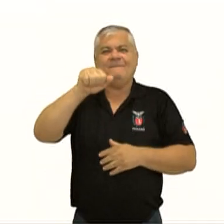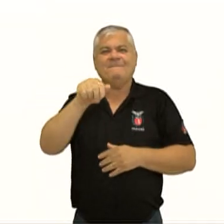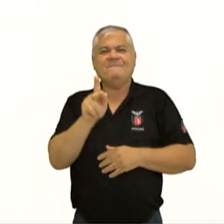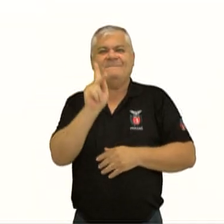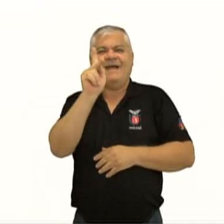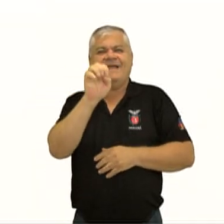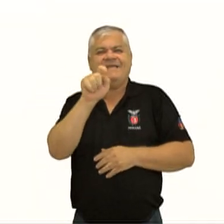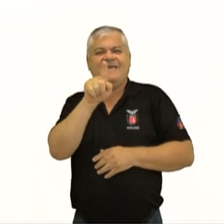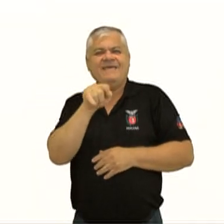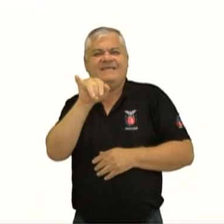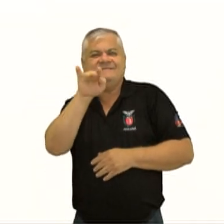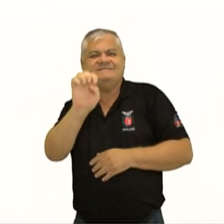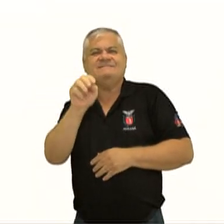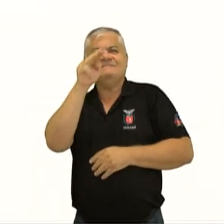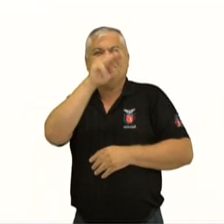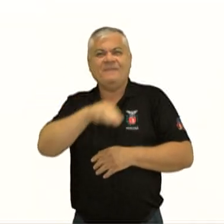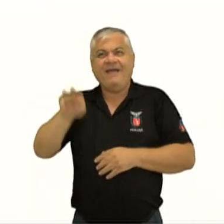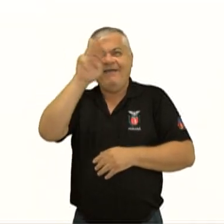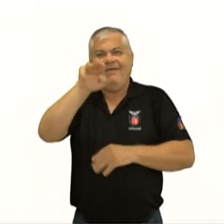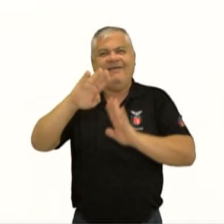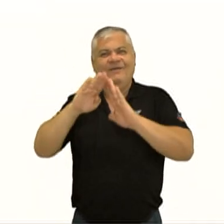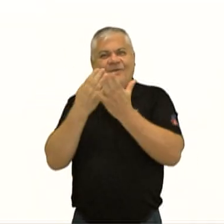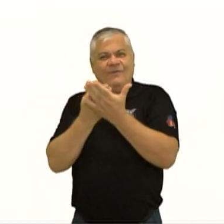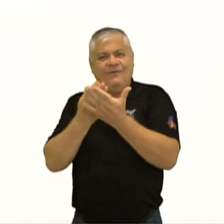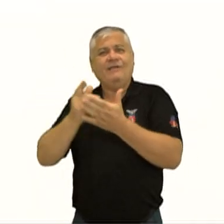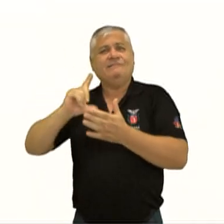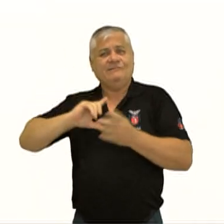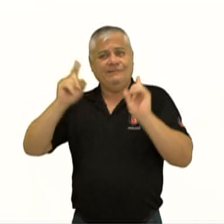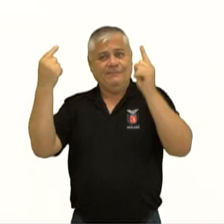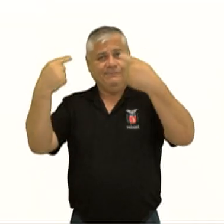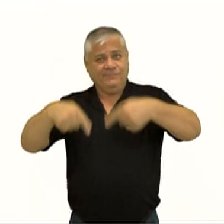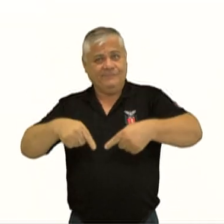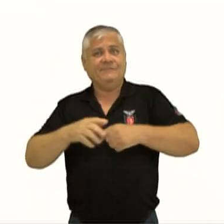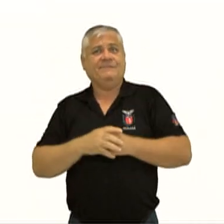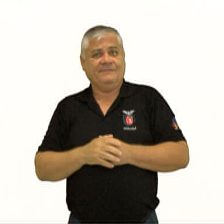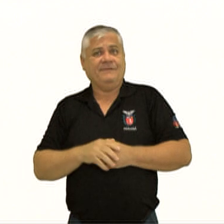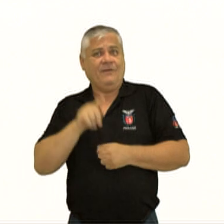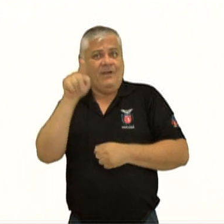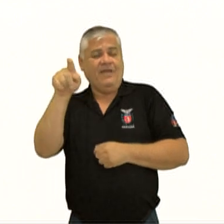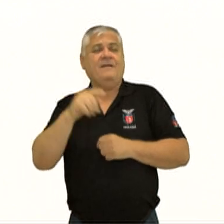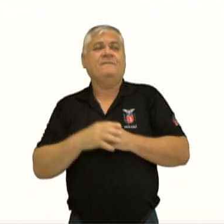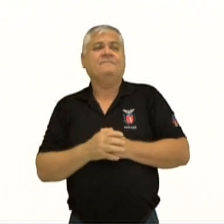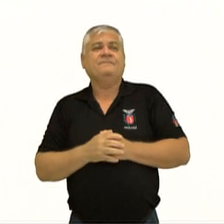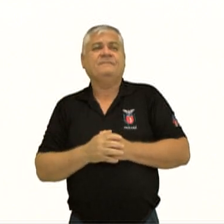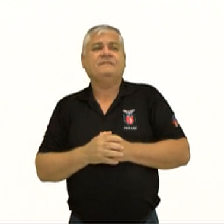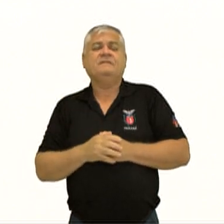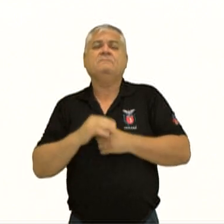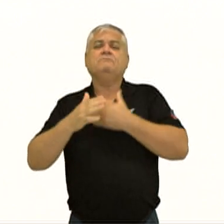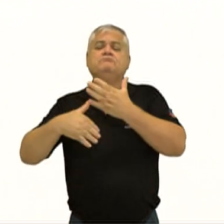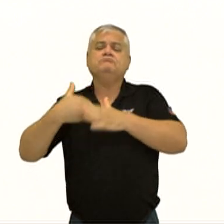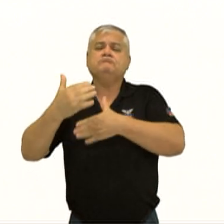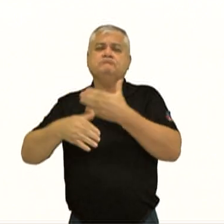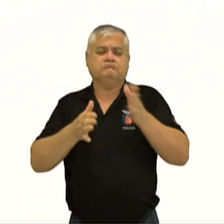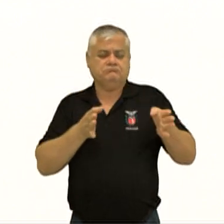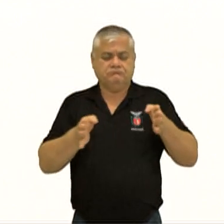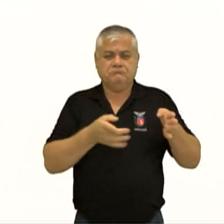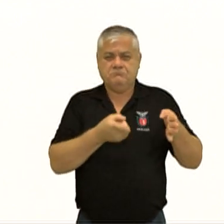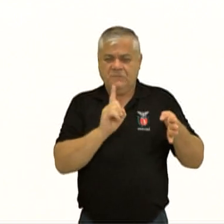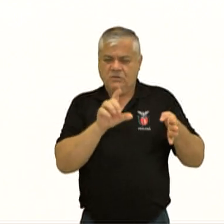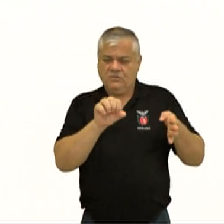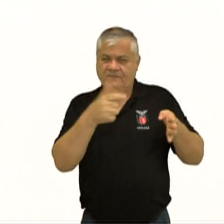que existiram algumas partidas no Colégio Mackenzie, pelo Colégio Mackenzie. E de 1910 a